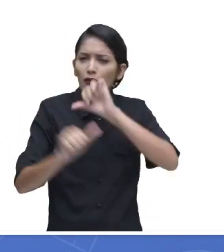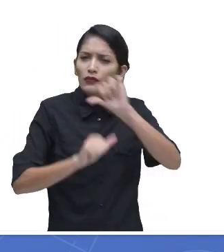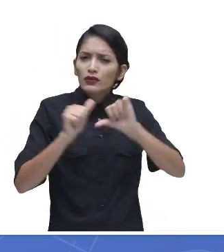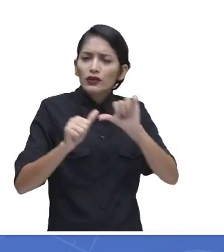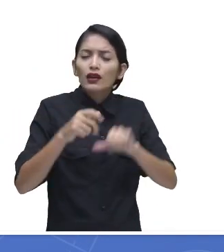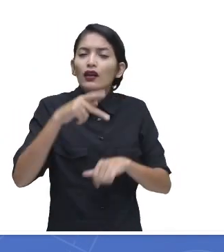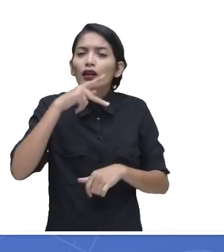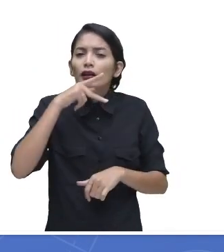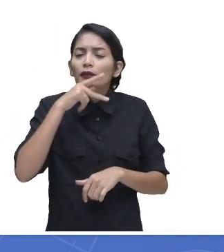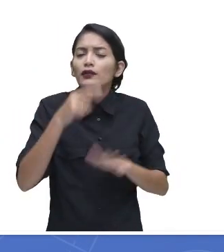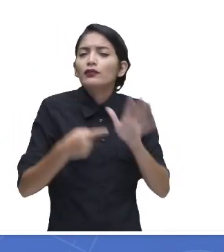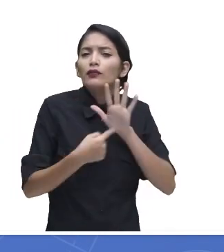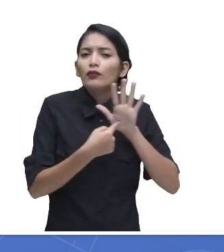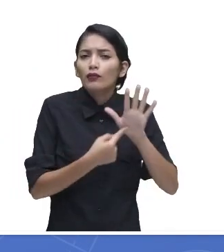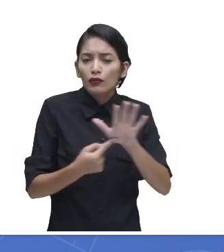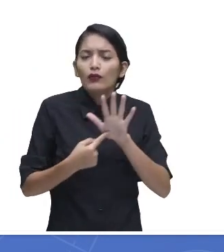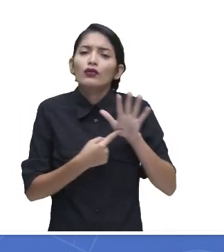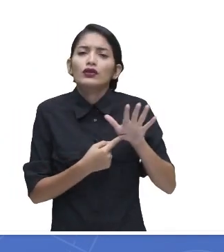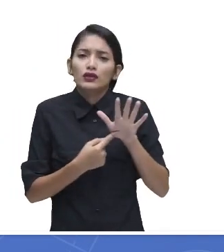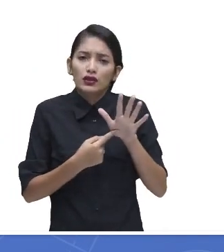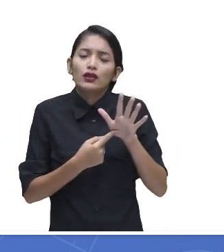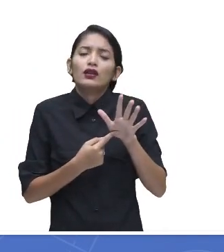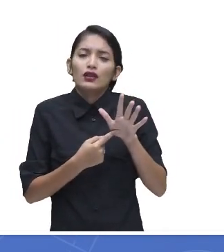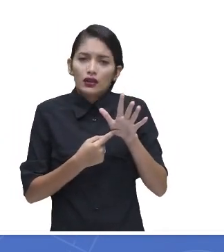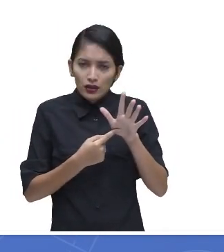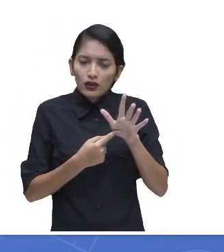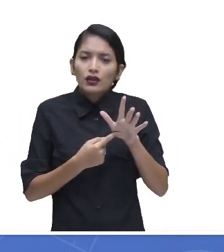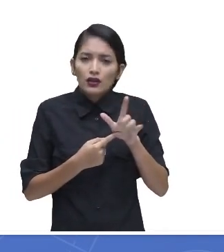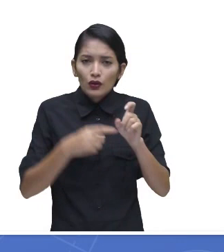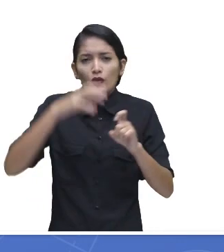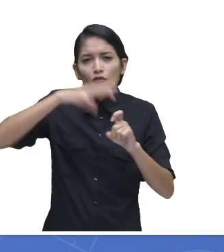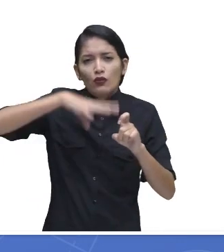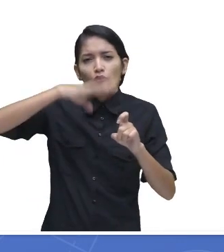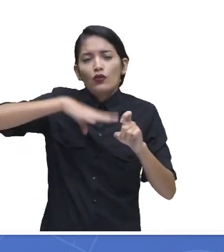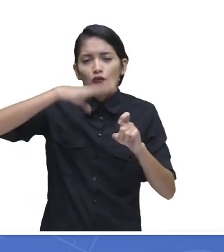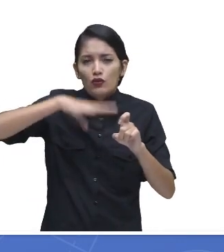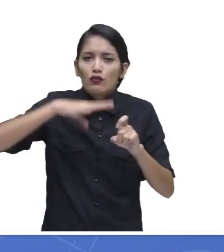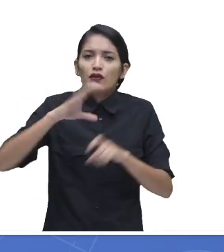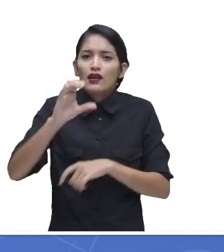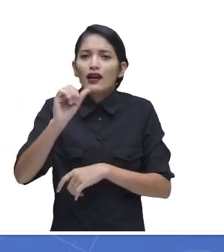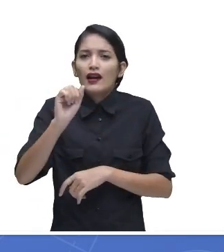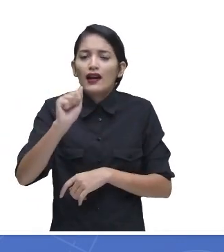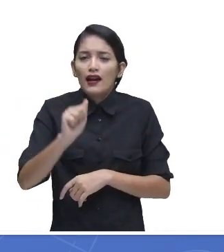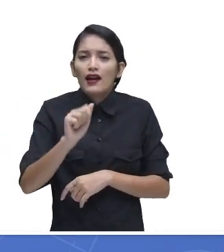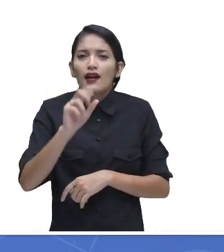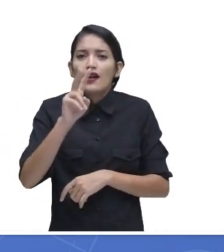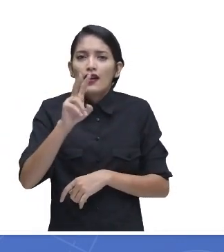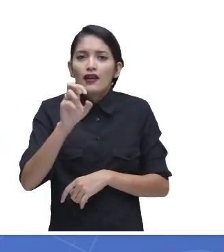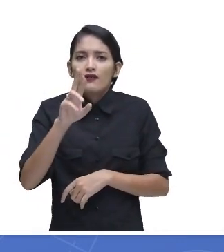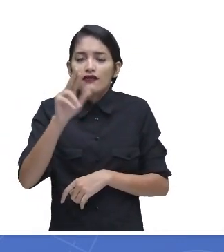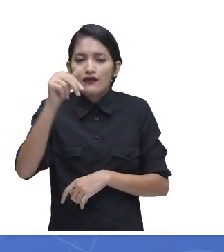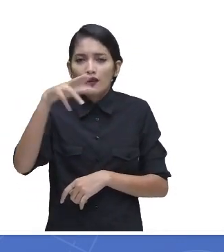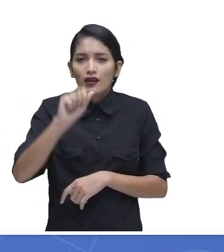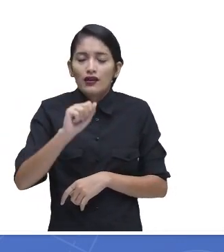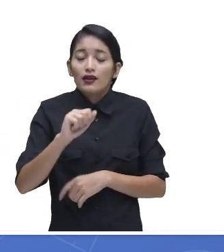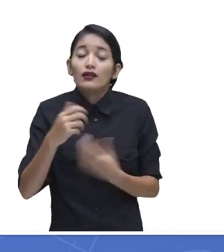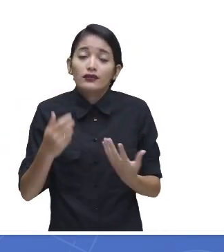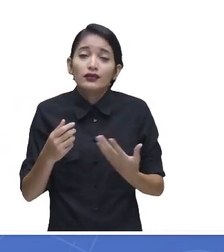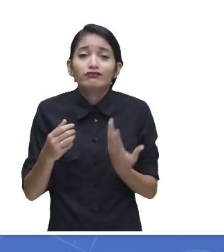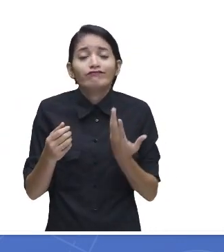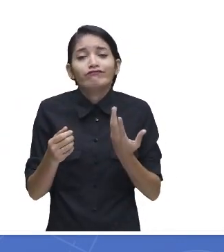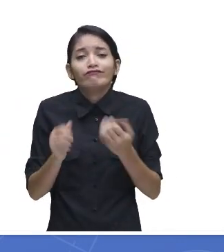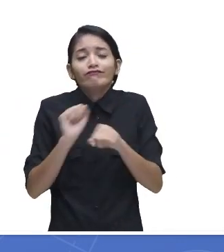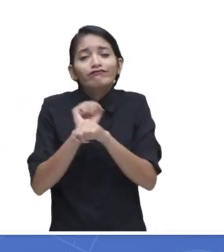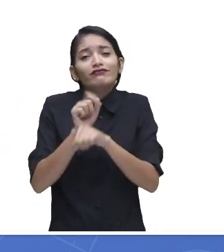apresenta nesse mito da caverna? Então, eu quero ver, isso é um desafio para você, uma pergunta de nível difícil, tá bom? Vamos ver se vocês